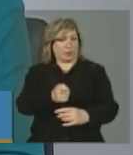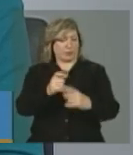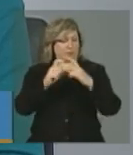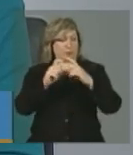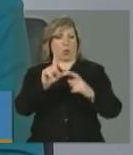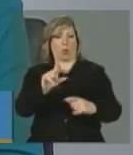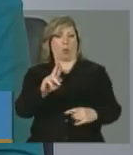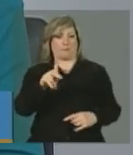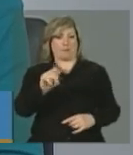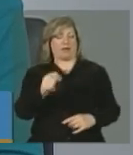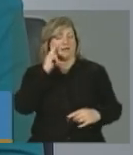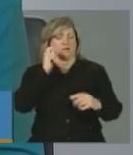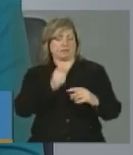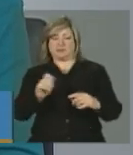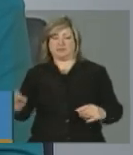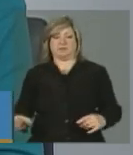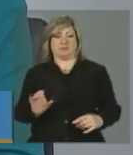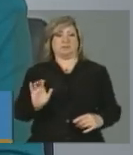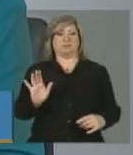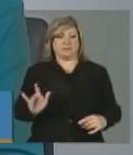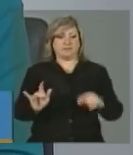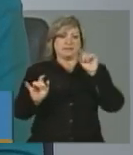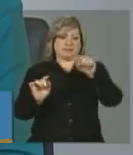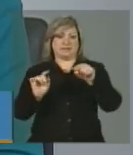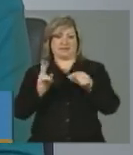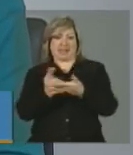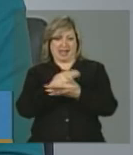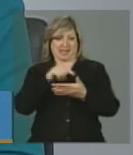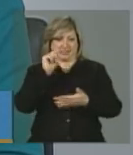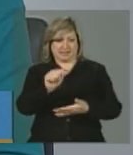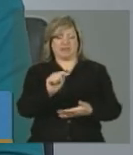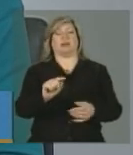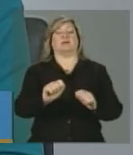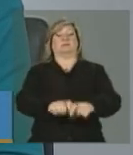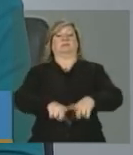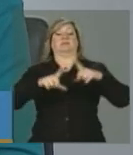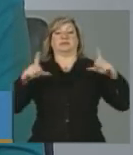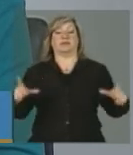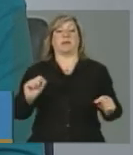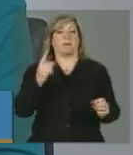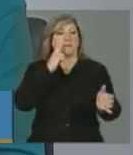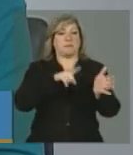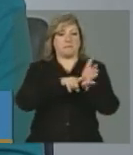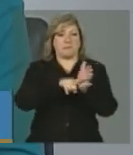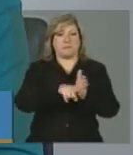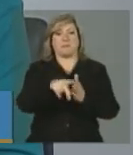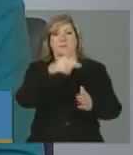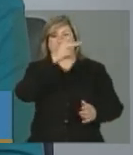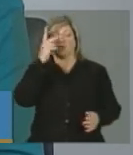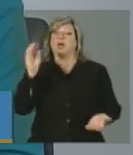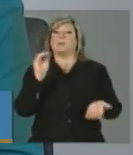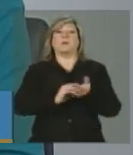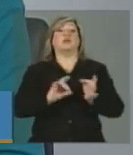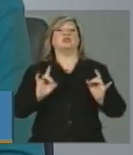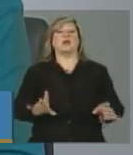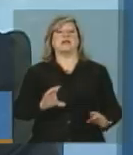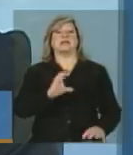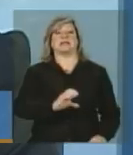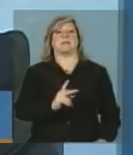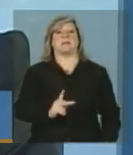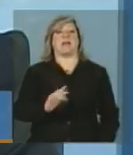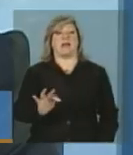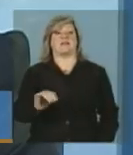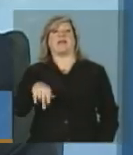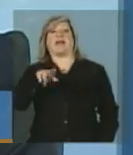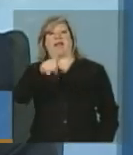clica no desenho dessa lupa, vai abrir a mesma tela chamada Pesquisar Pessoas. basta colocar o CPF de quem você quer